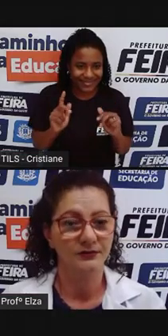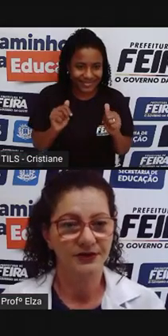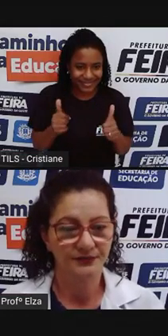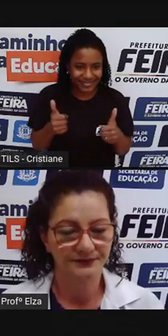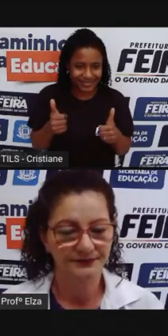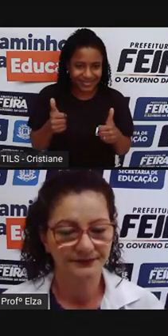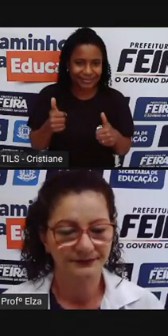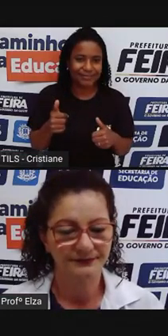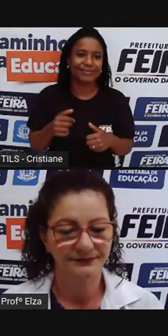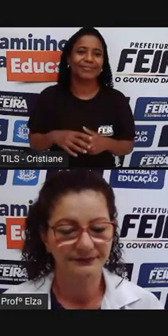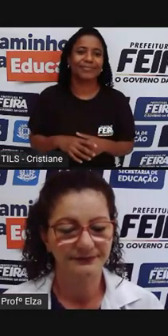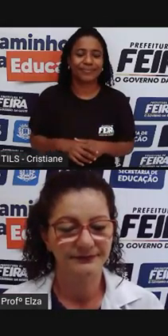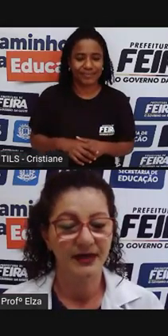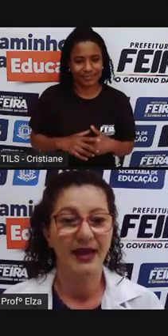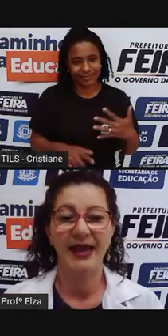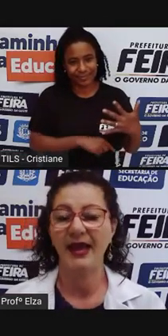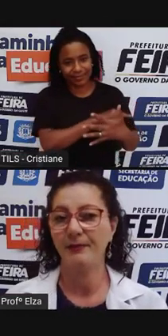Wrote.